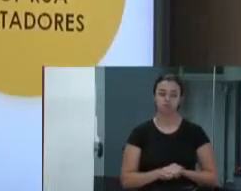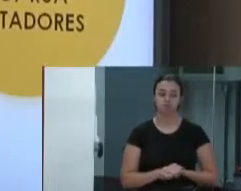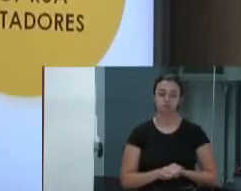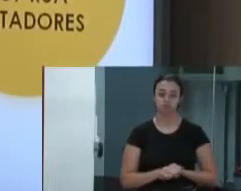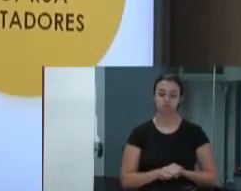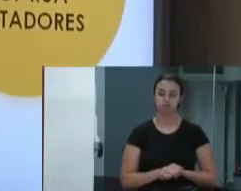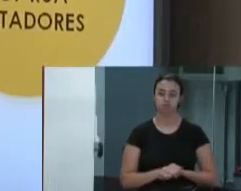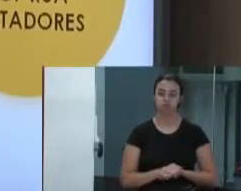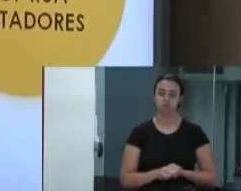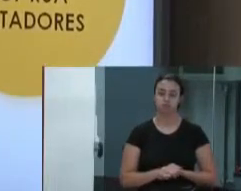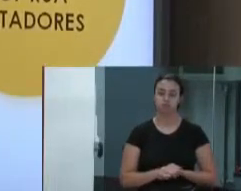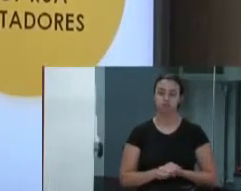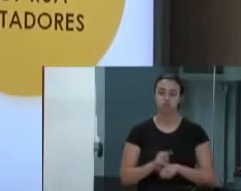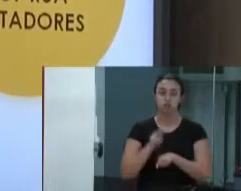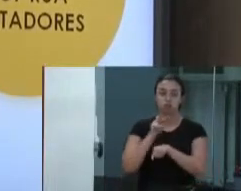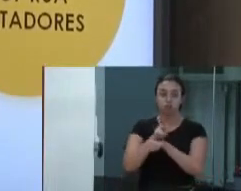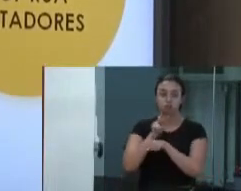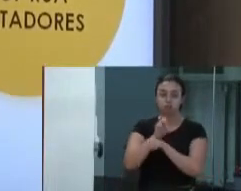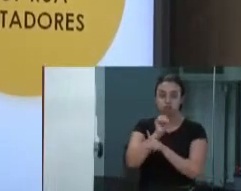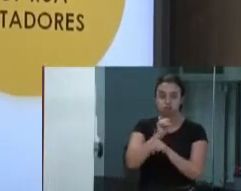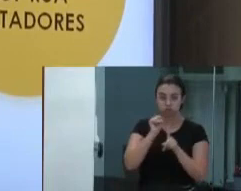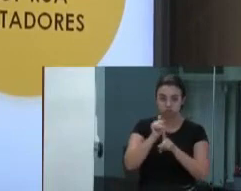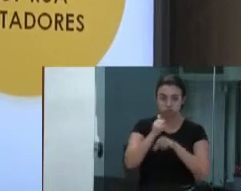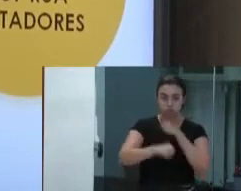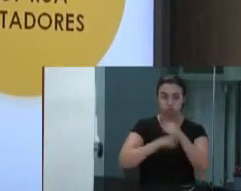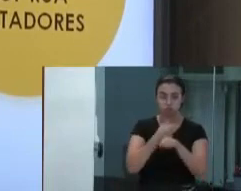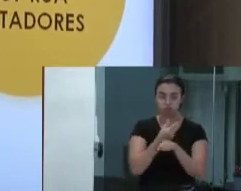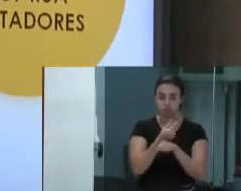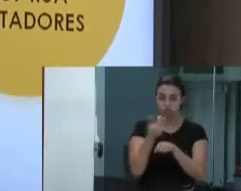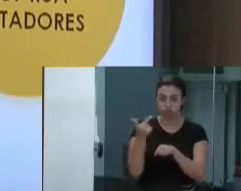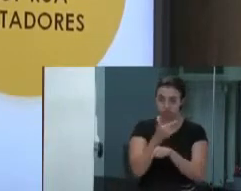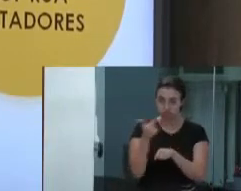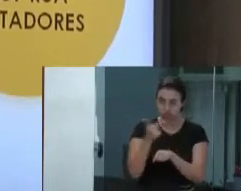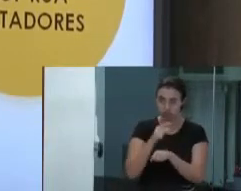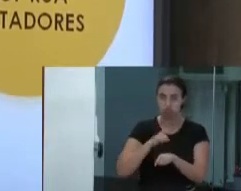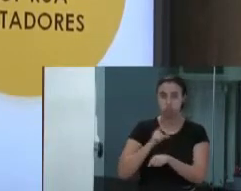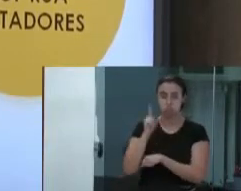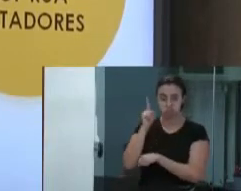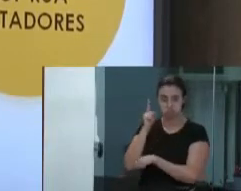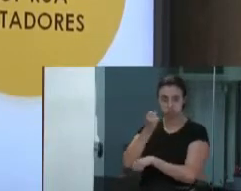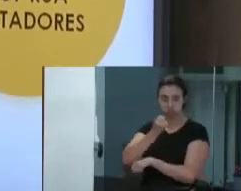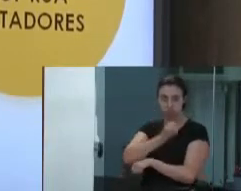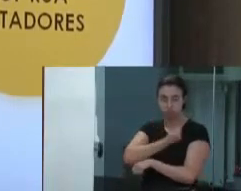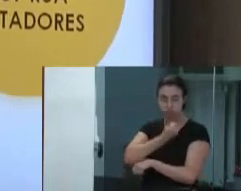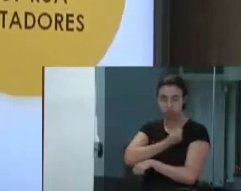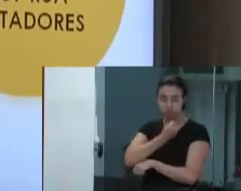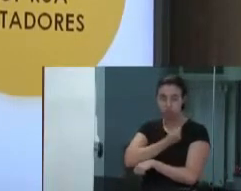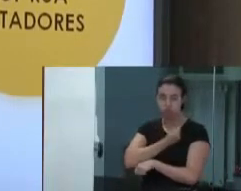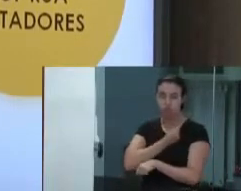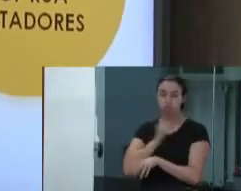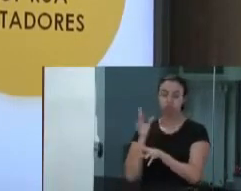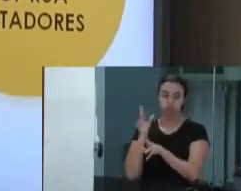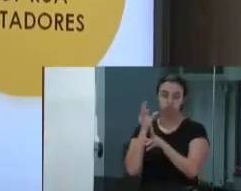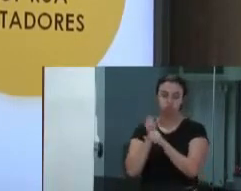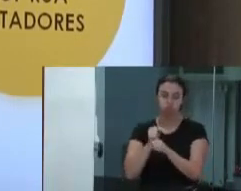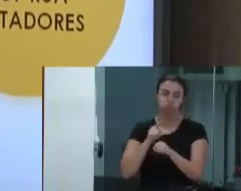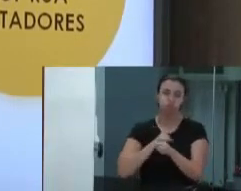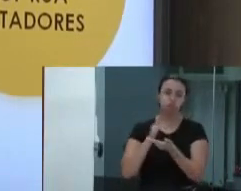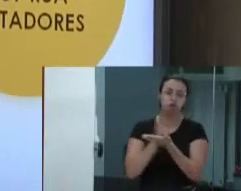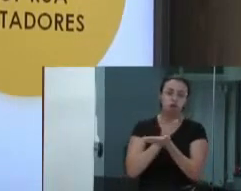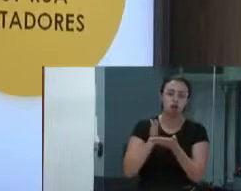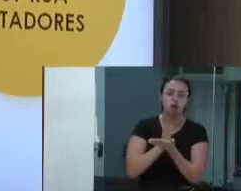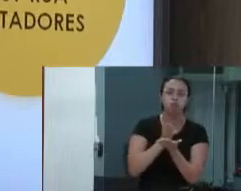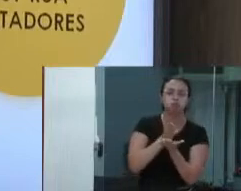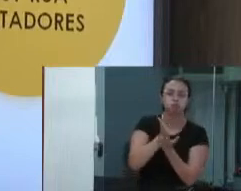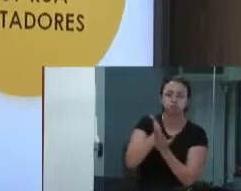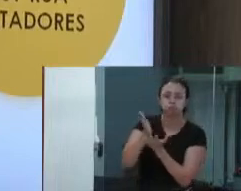Na proteção social, né, em 2022, foram essas ações, né, em resumo. Né, a gente teve muita reordenação do